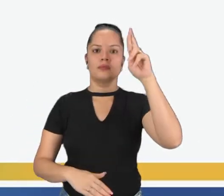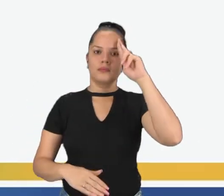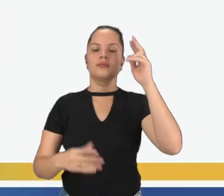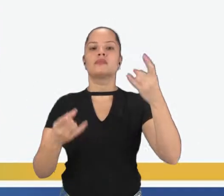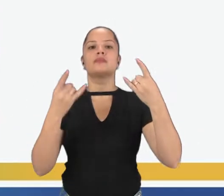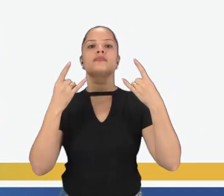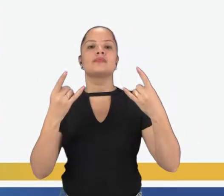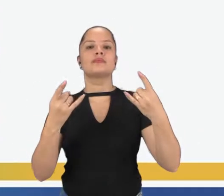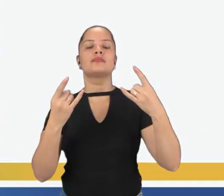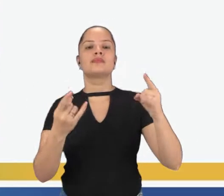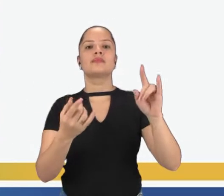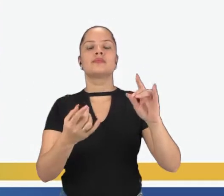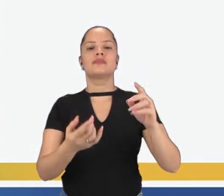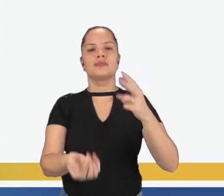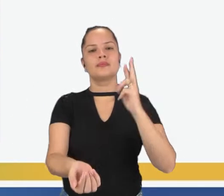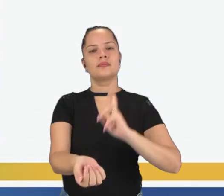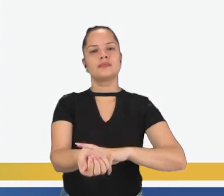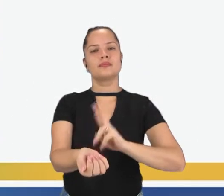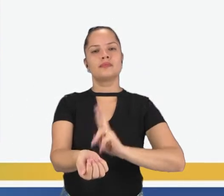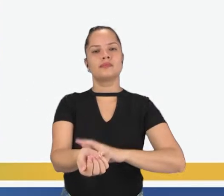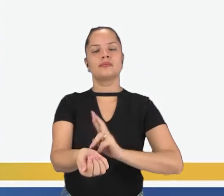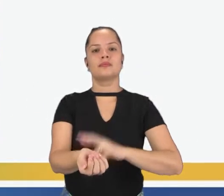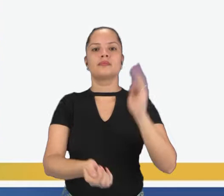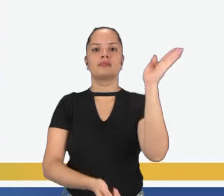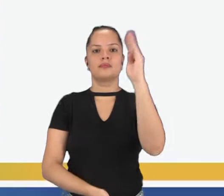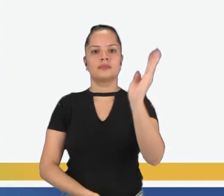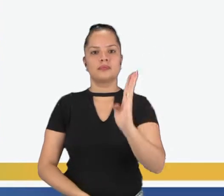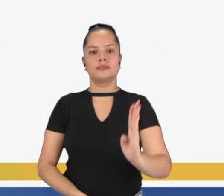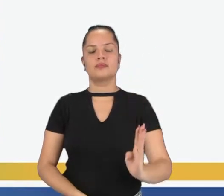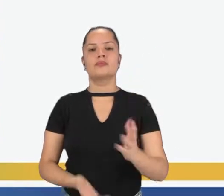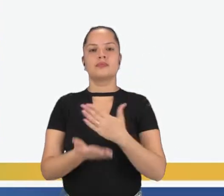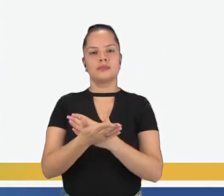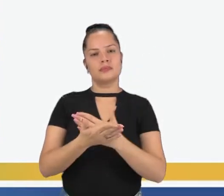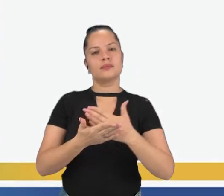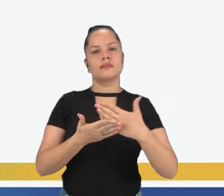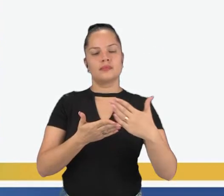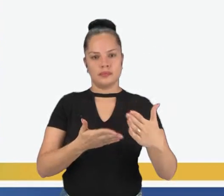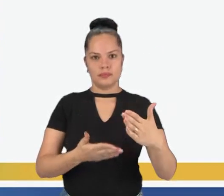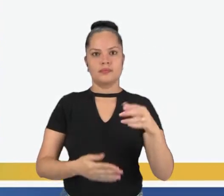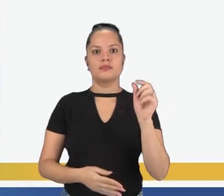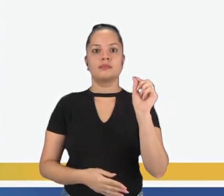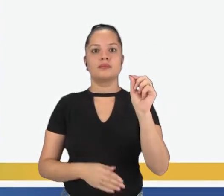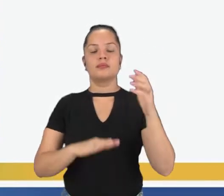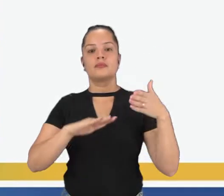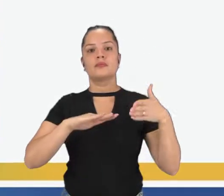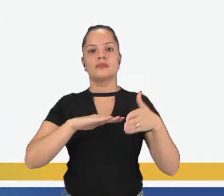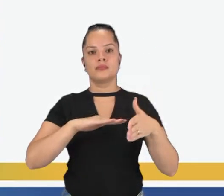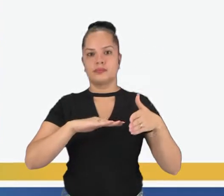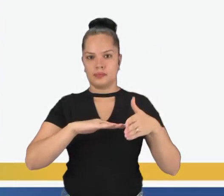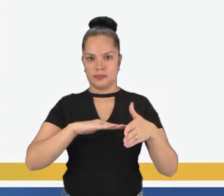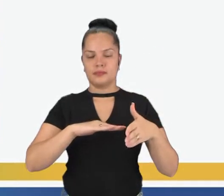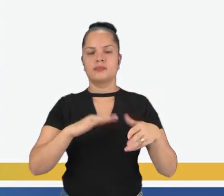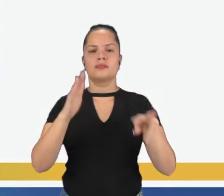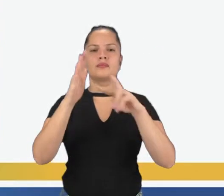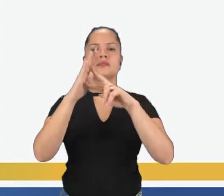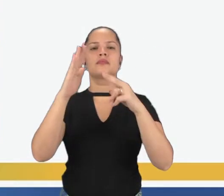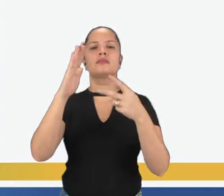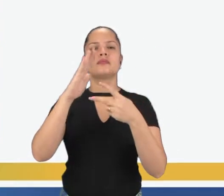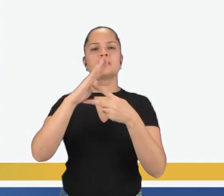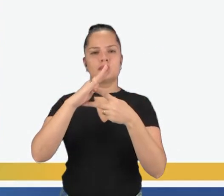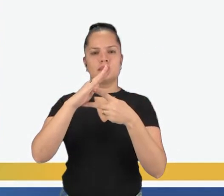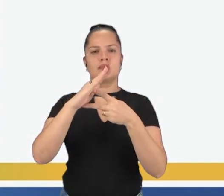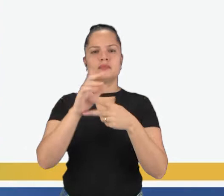e alguns ritmos brasileiros. E vamos começar, gente, com a ideia do contemporâneo. O que significa